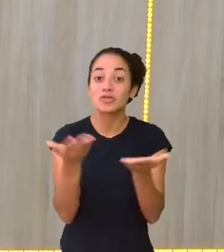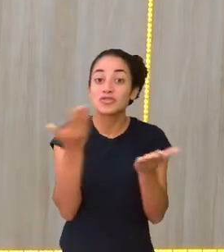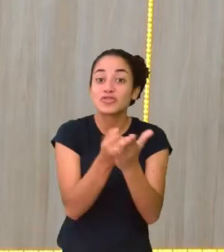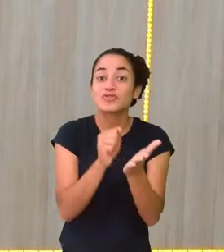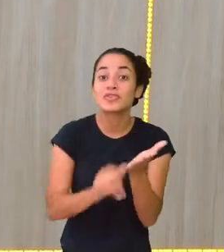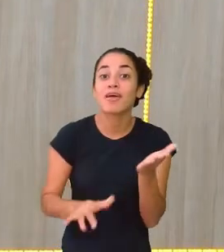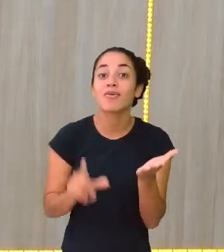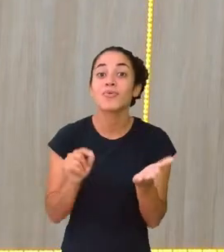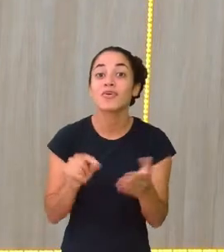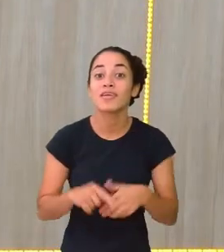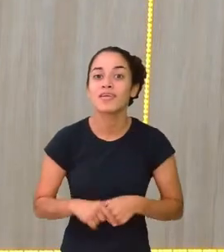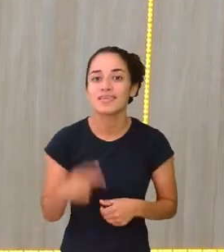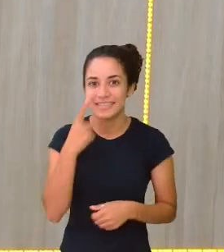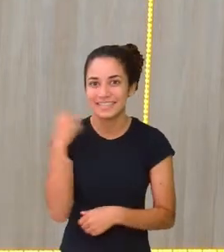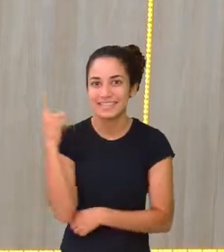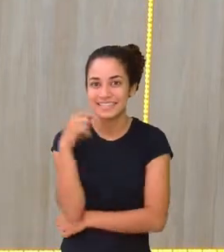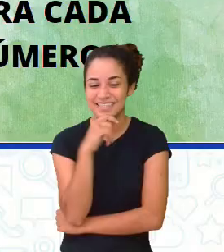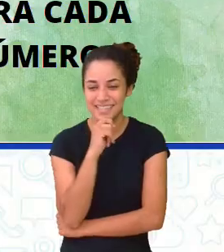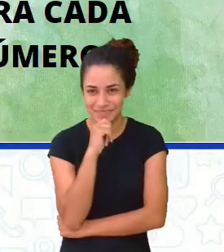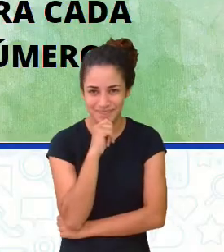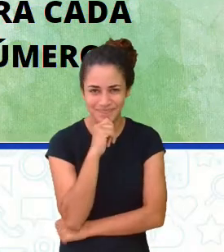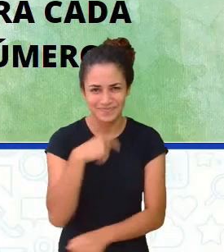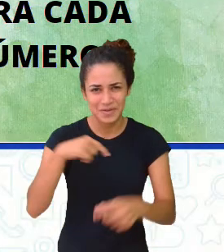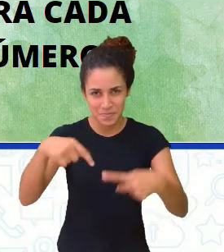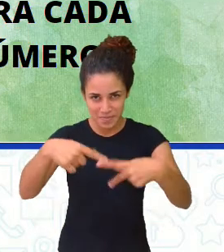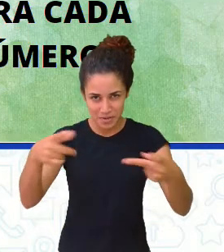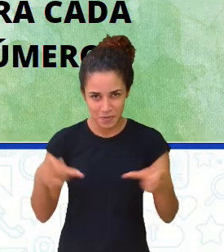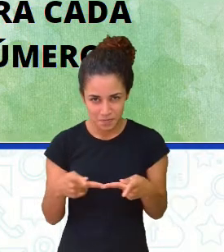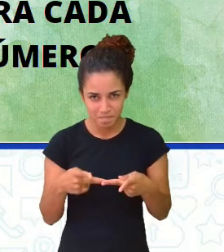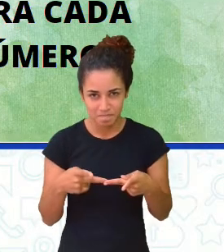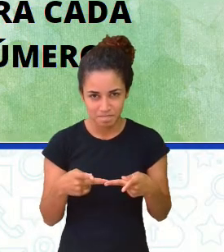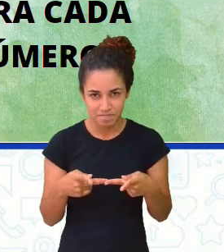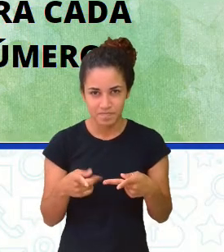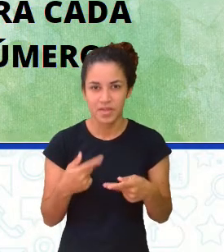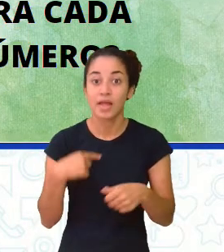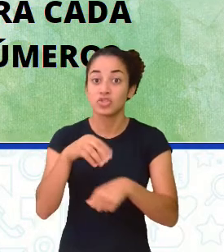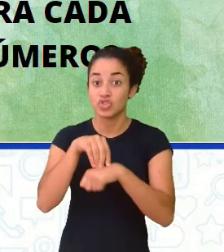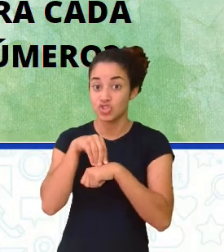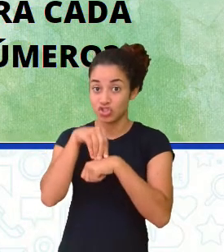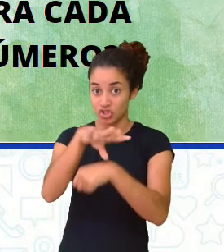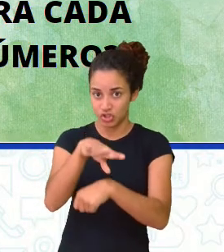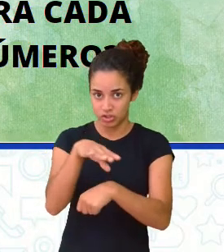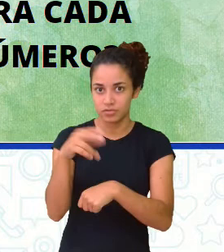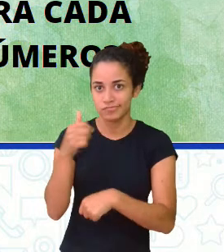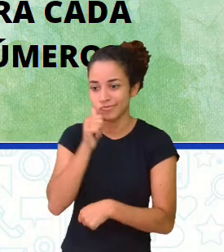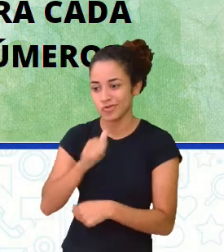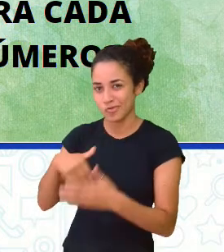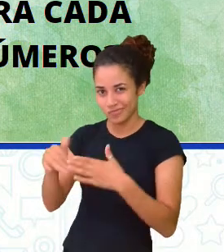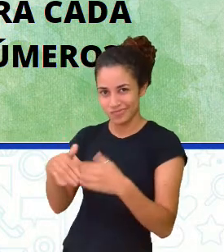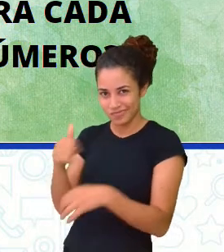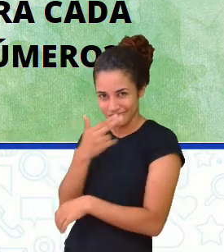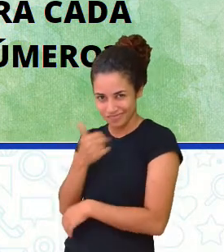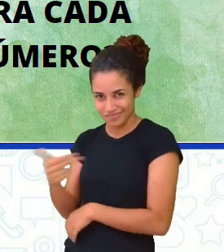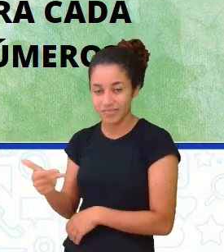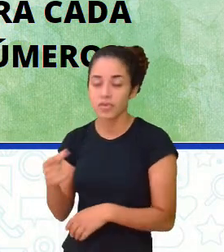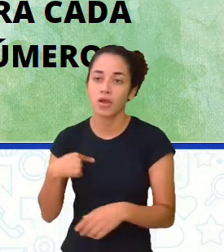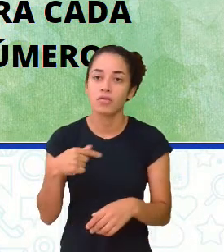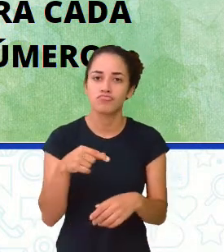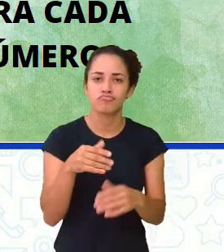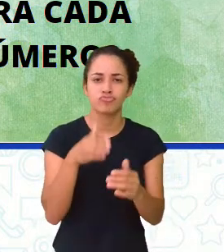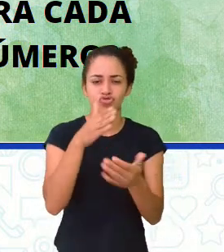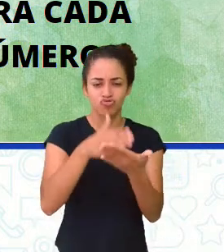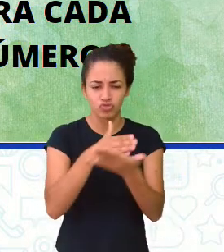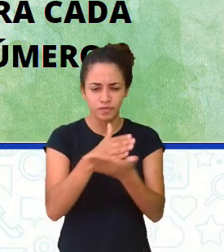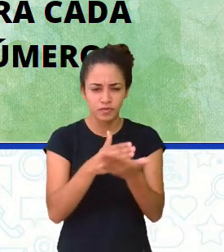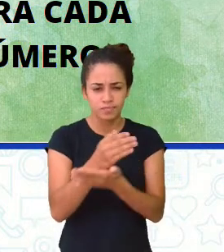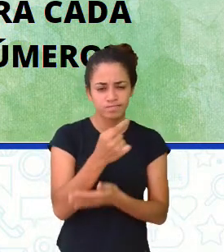é essa. Olha, prestem atenção. Eu peguei o prato, também dica da nutricionista, né? E dividi esse prato em 3